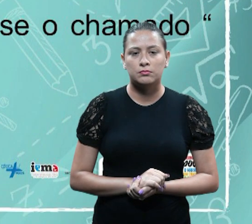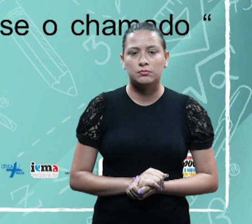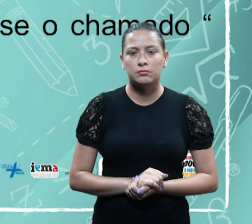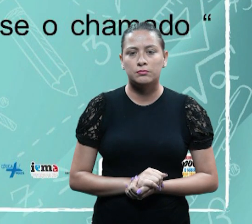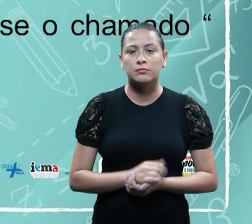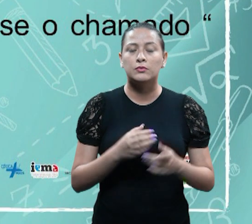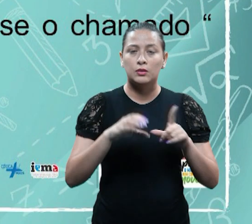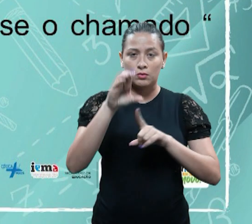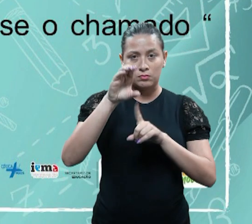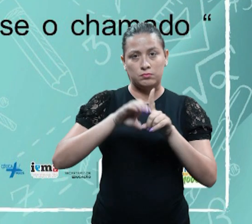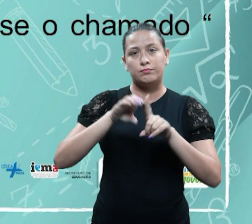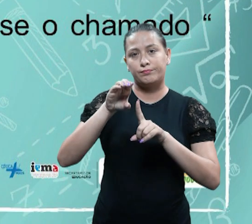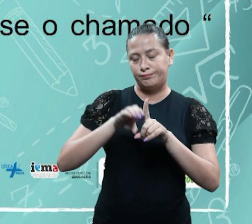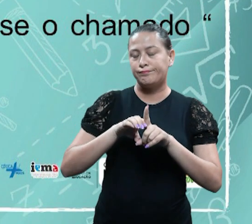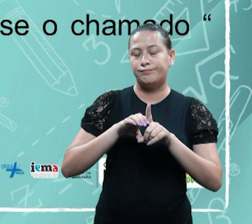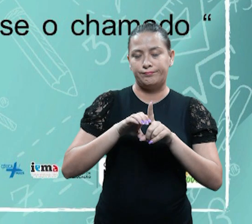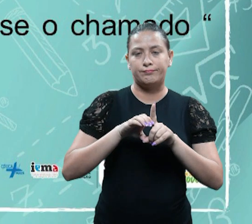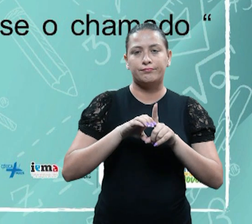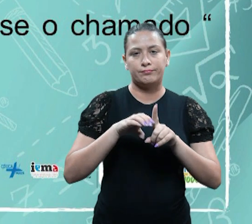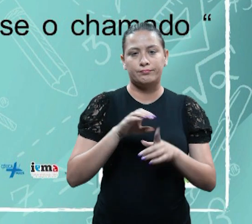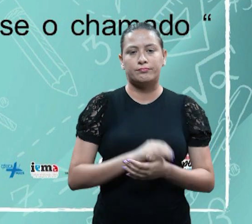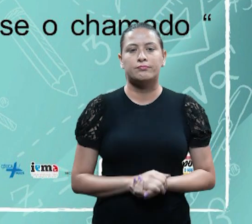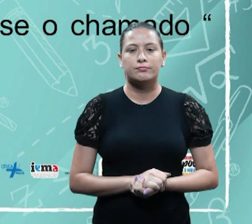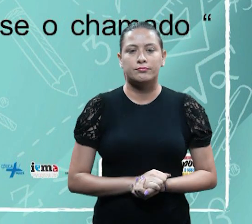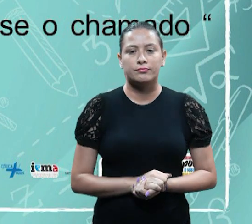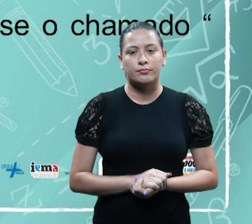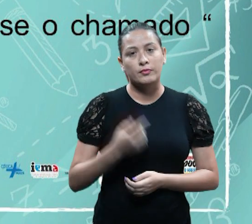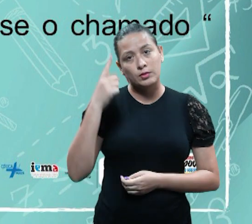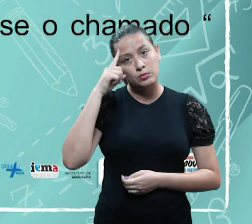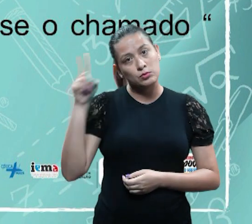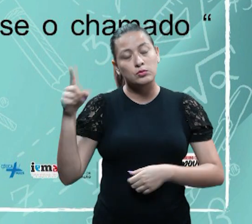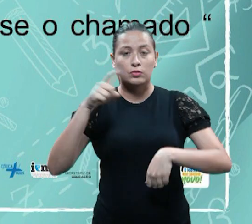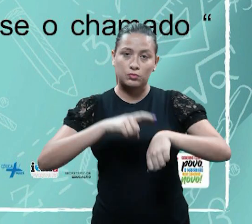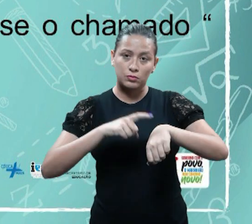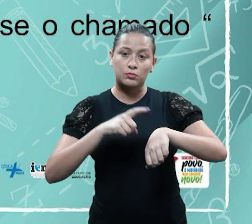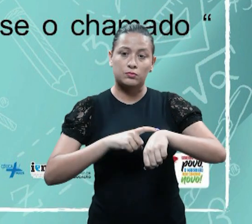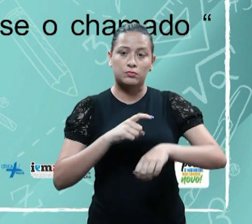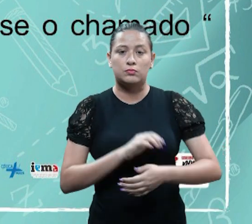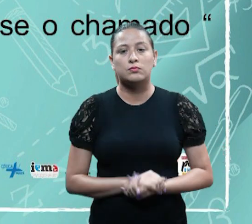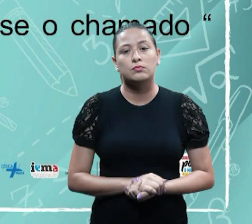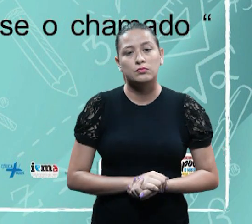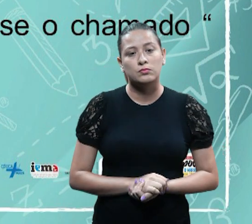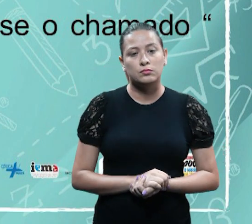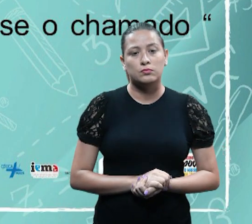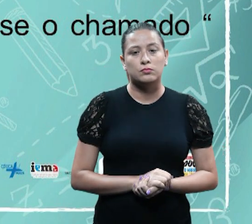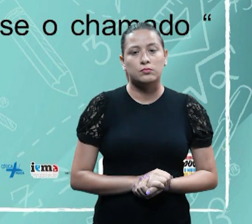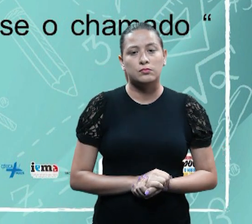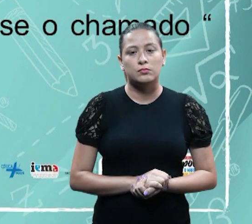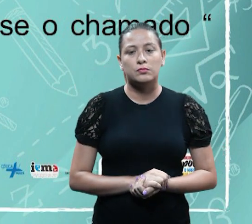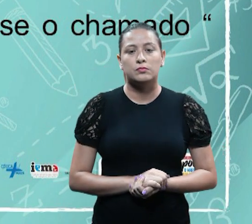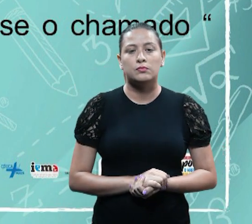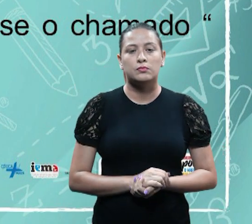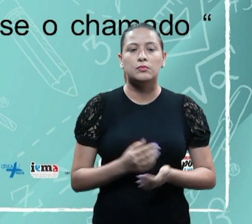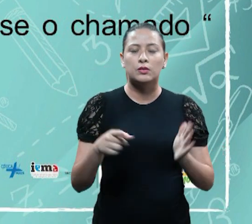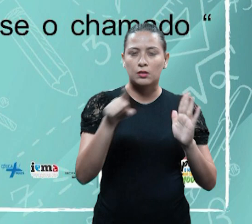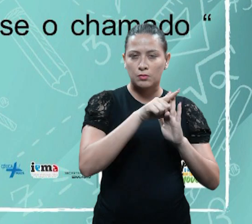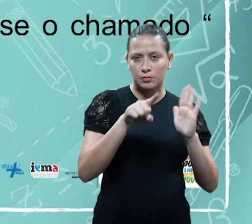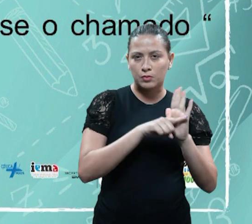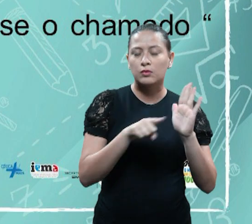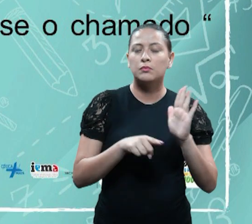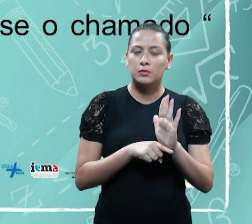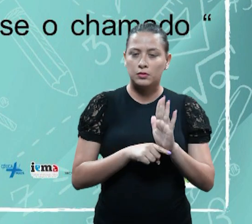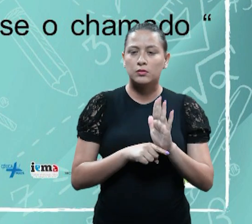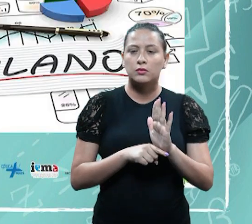isso. E o calendário, né? Claro, né? Que a gente tem que ver também as datas e horários. É o conhecido como a programação do